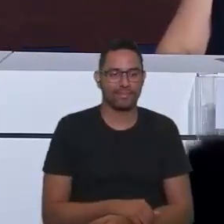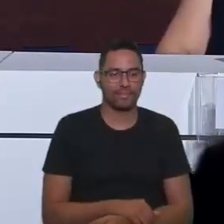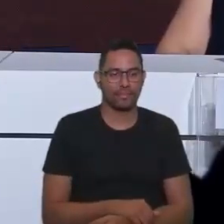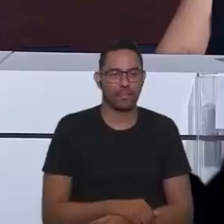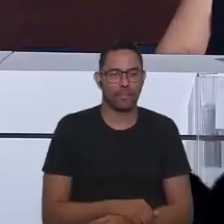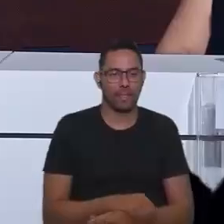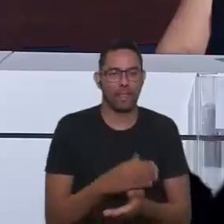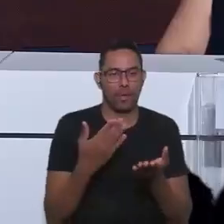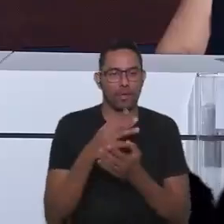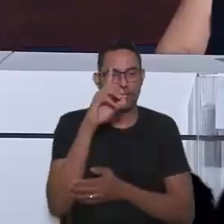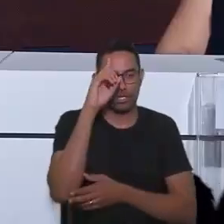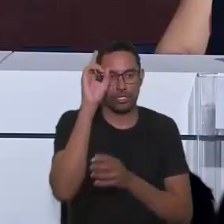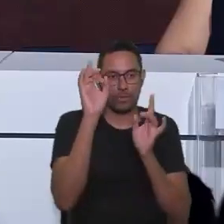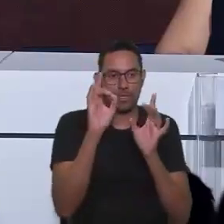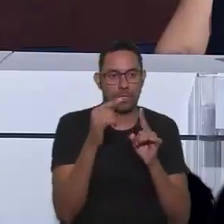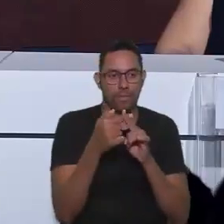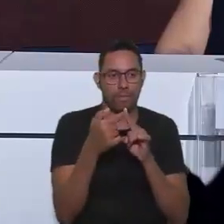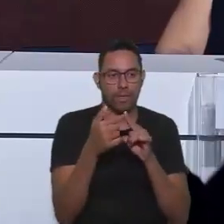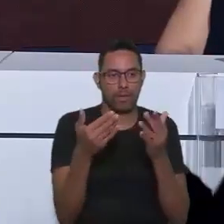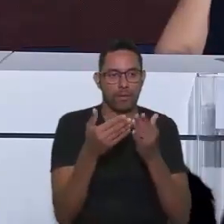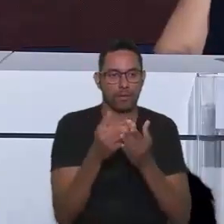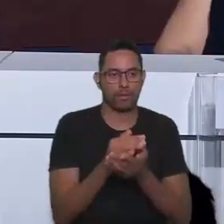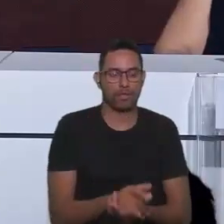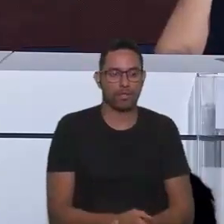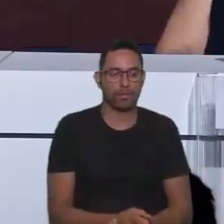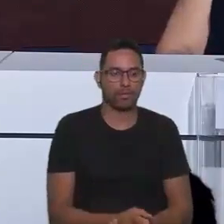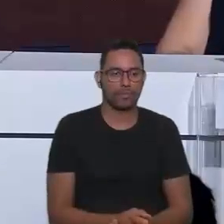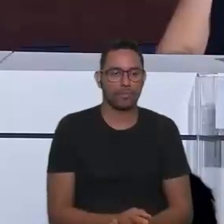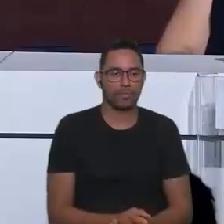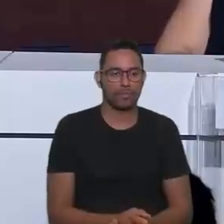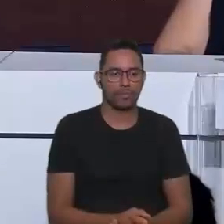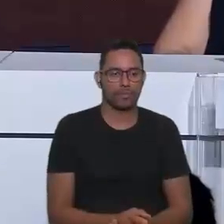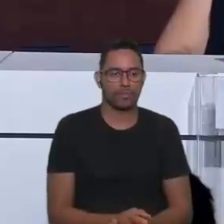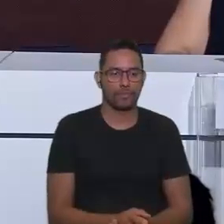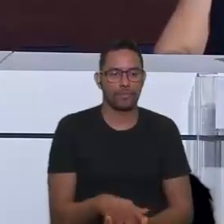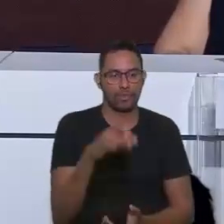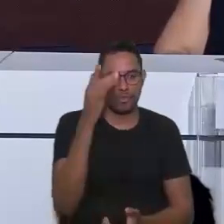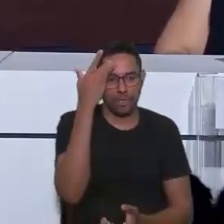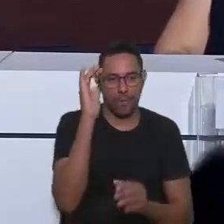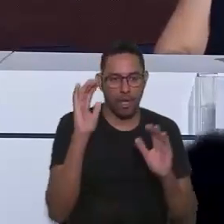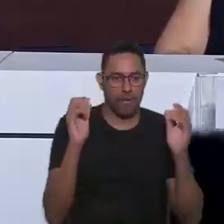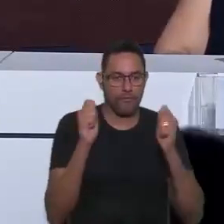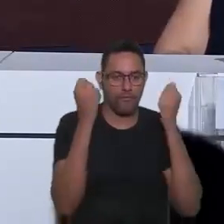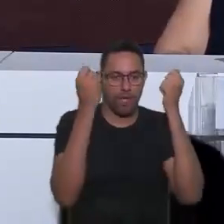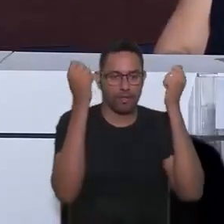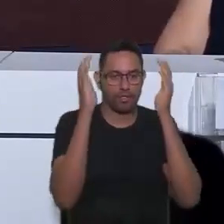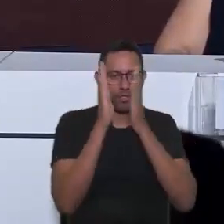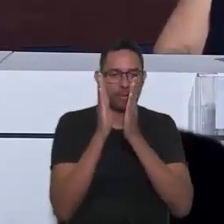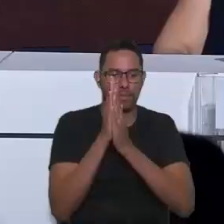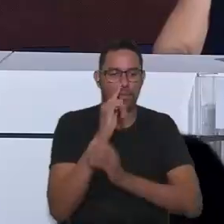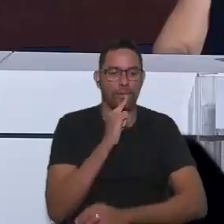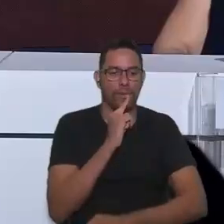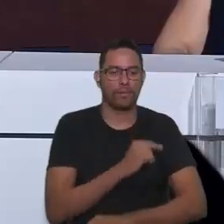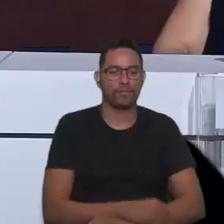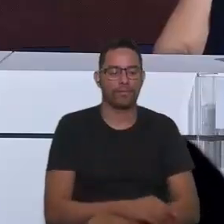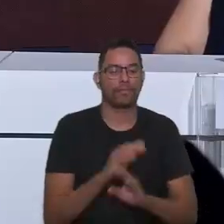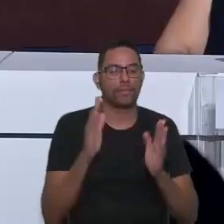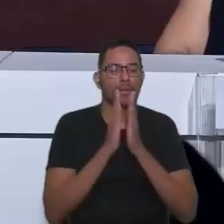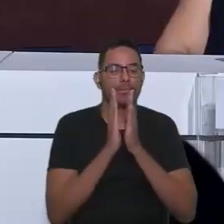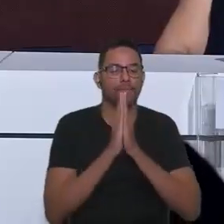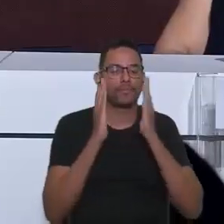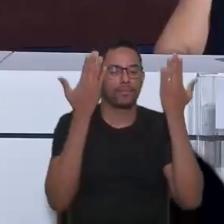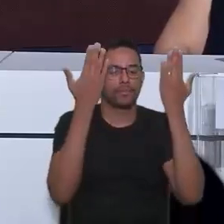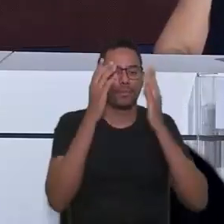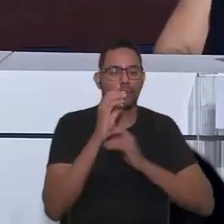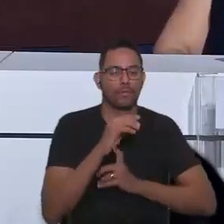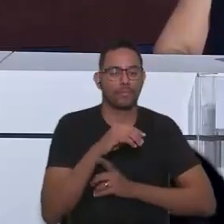Mas hoje é um dia muito especial, porque hoje vocês não sabem, mas isso é uma festa de aniversário. É a festa de